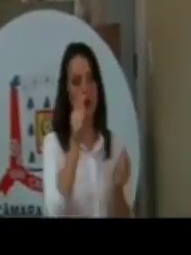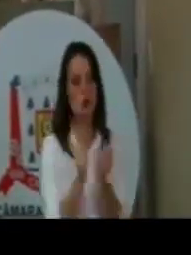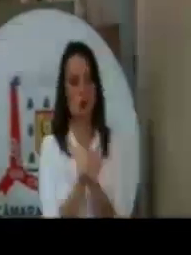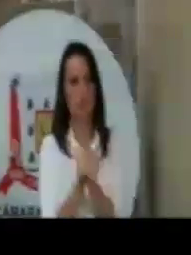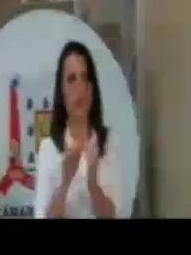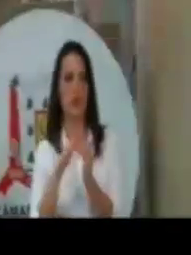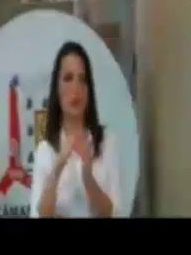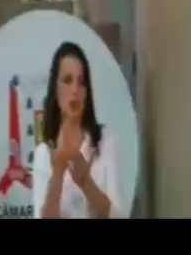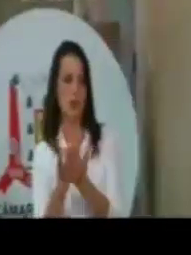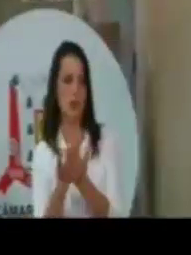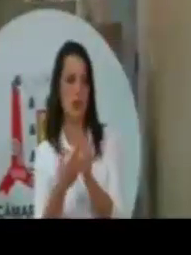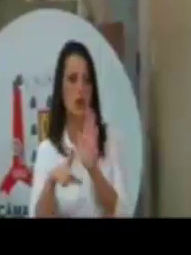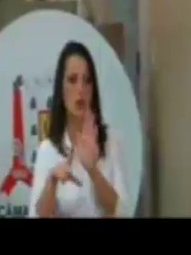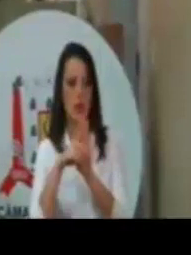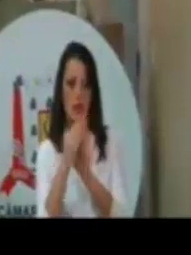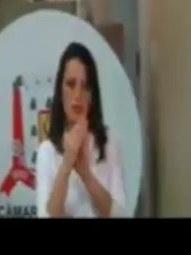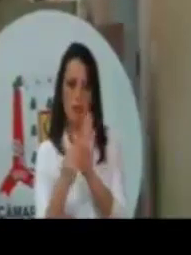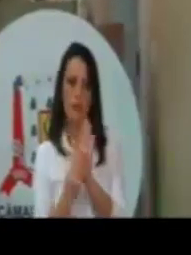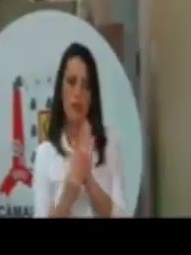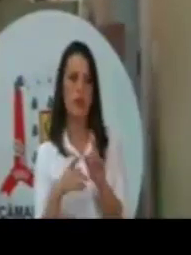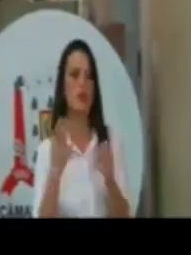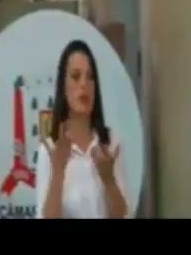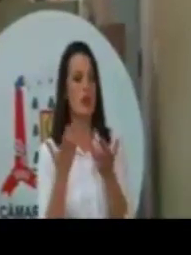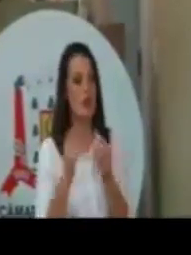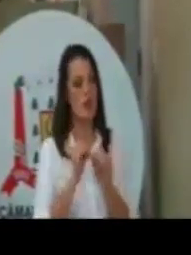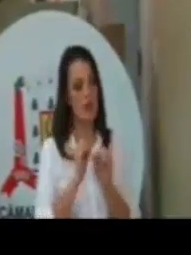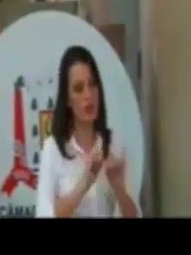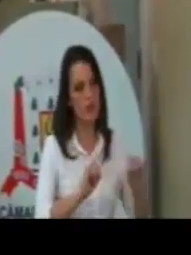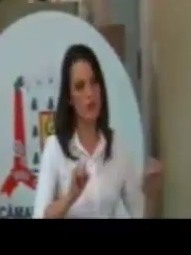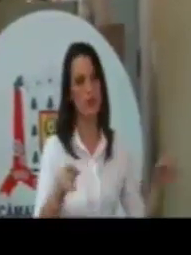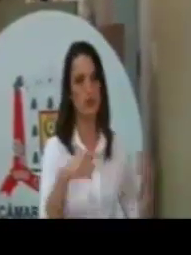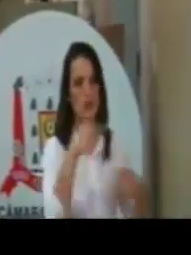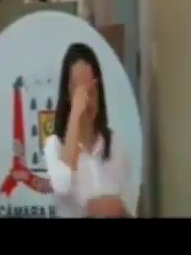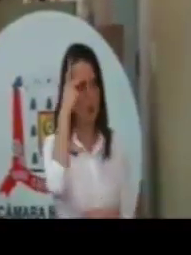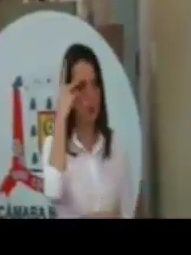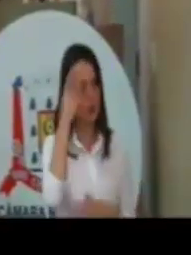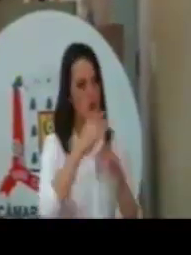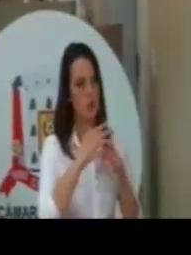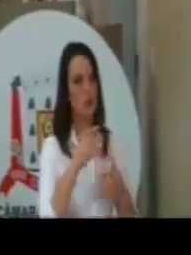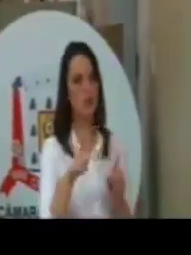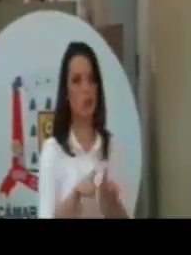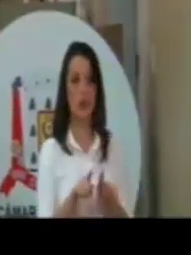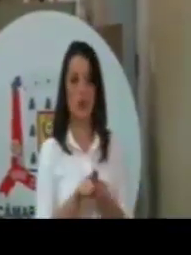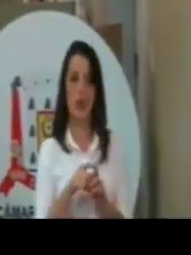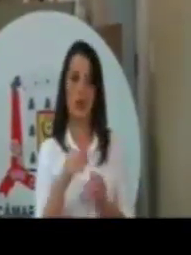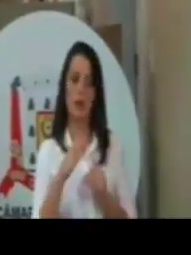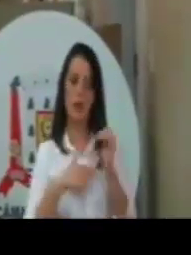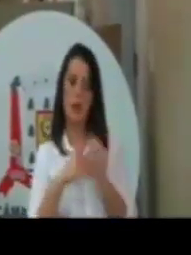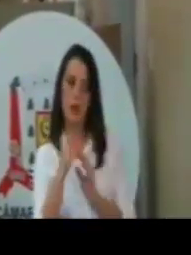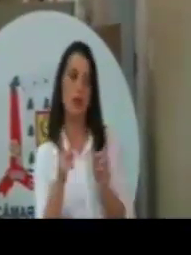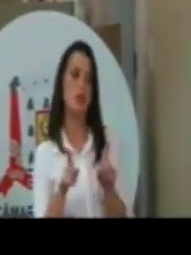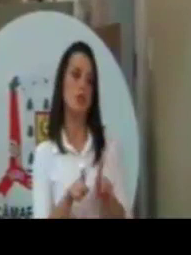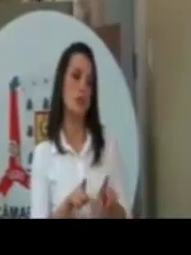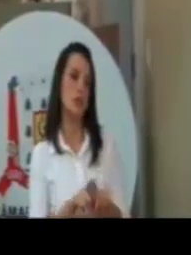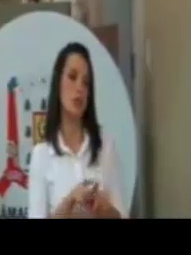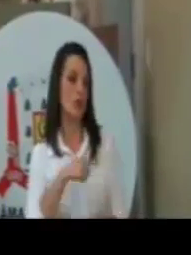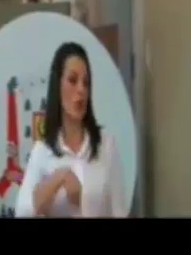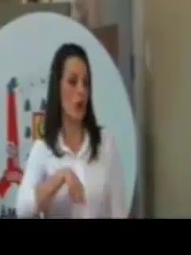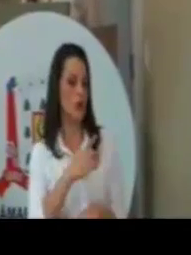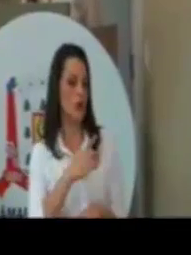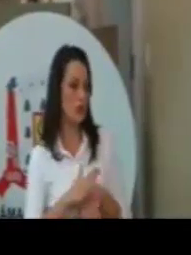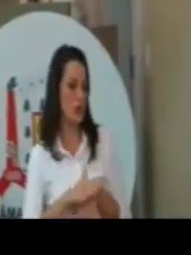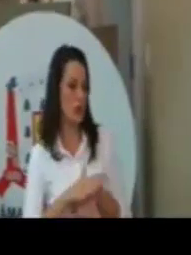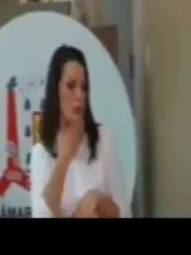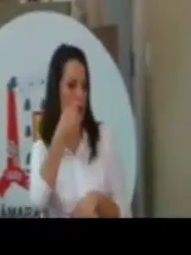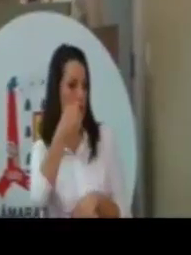do Legislativo, vai procurar passar para frente esse conhecimento, a nossa técnica. Vamos fazer o melhor